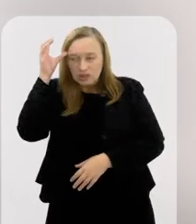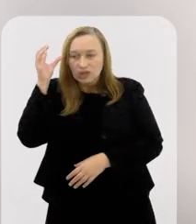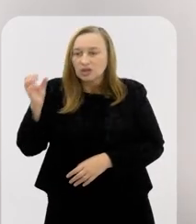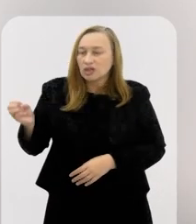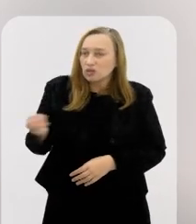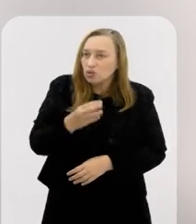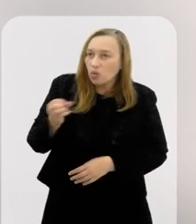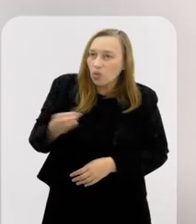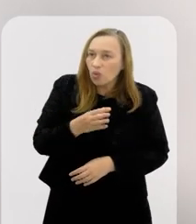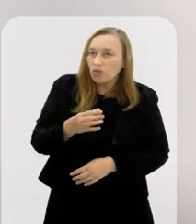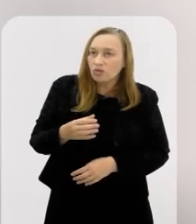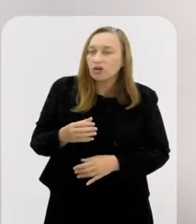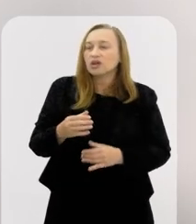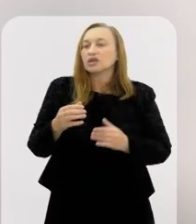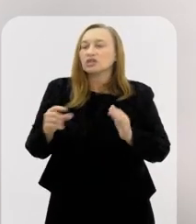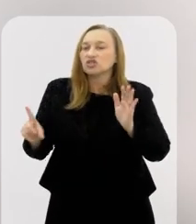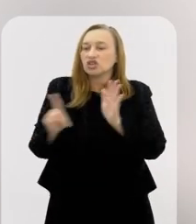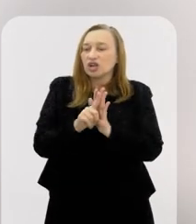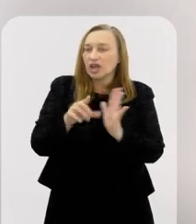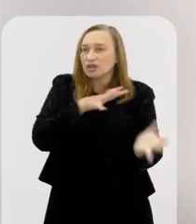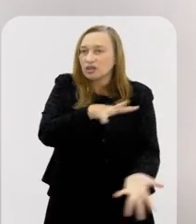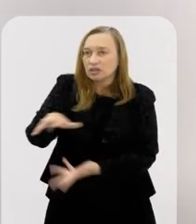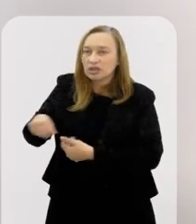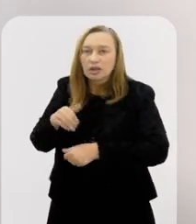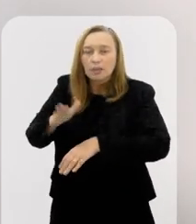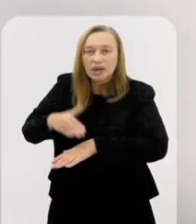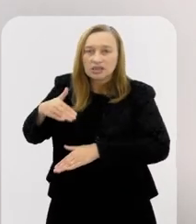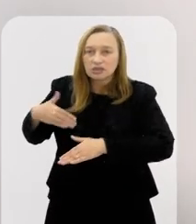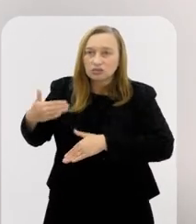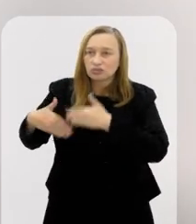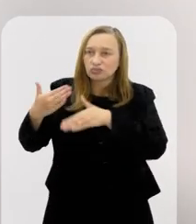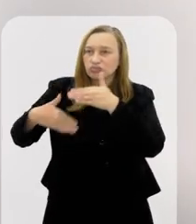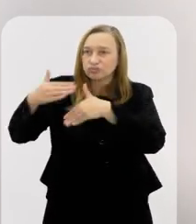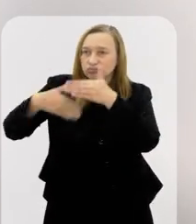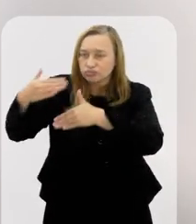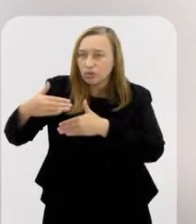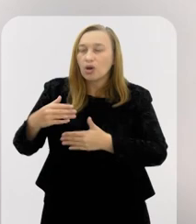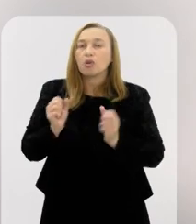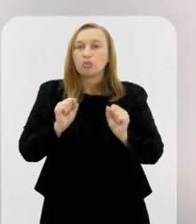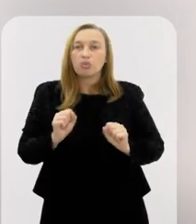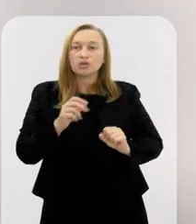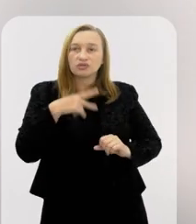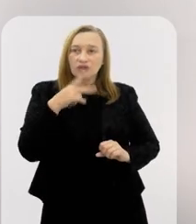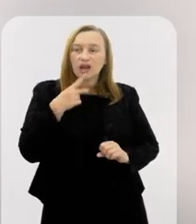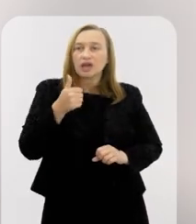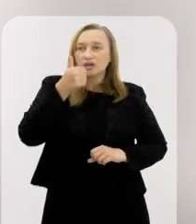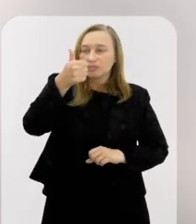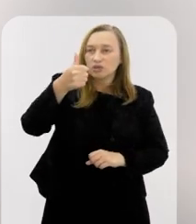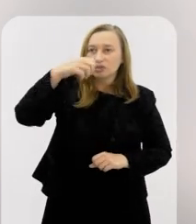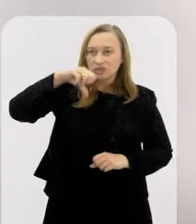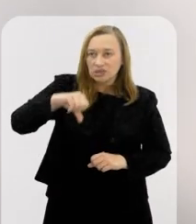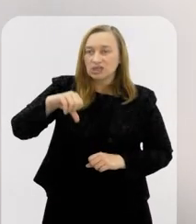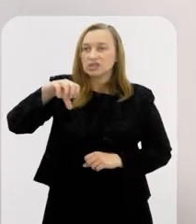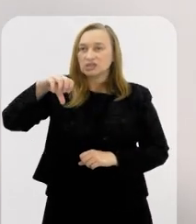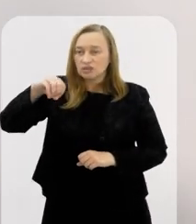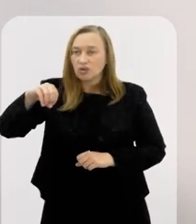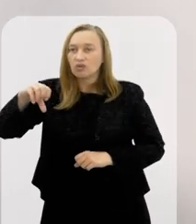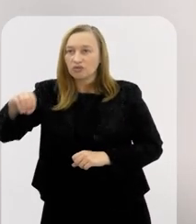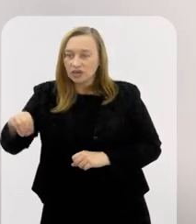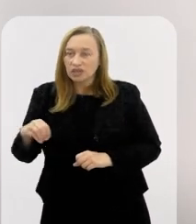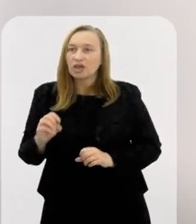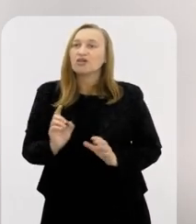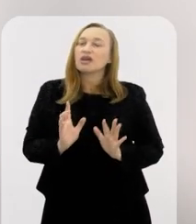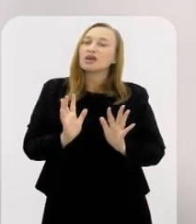Aliás a nível de de legislação internacional ele é um dos mais avançados tá eu tenho que citar isso ele é de 1990